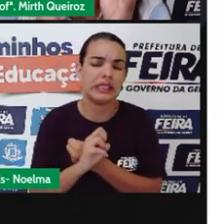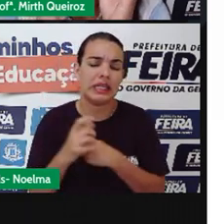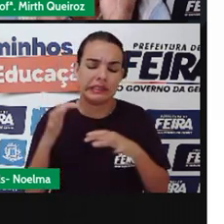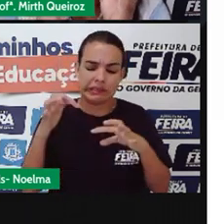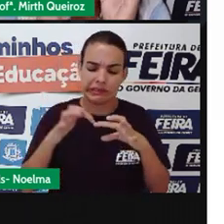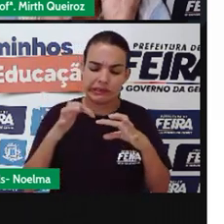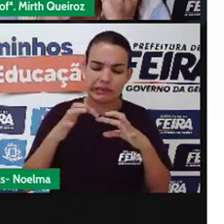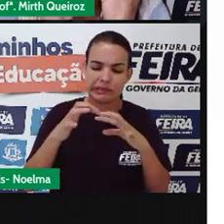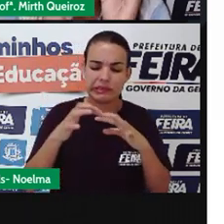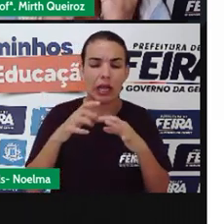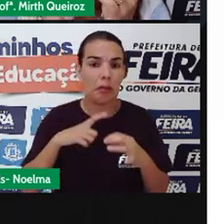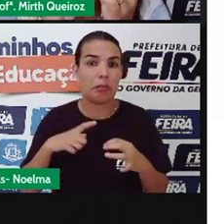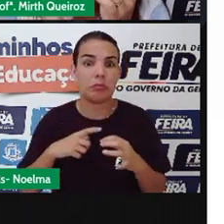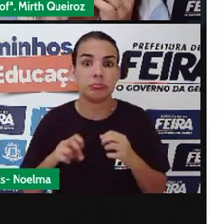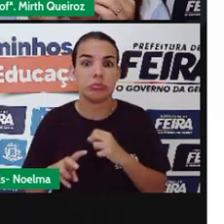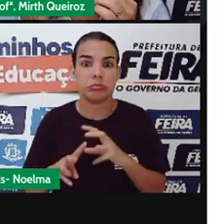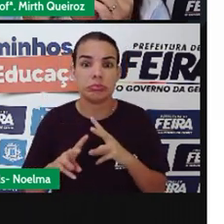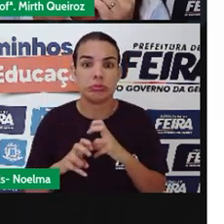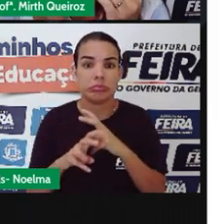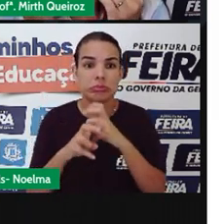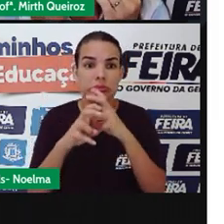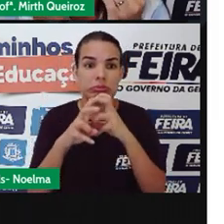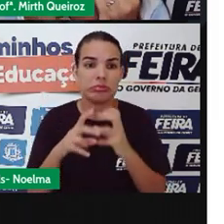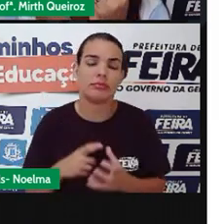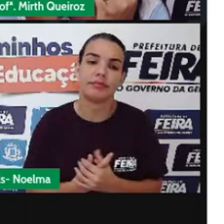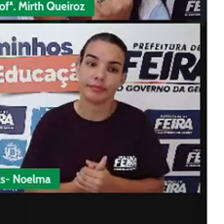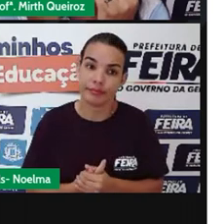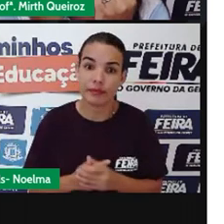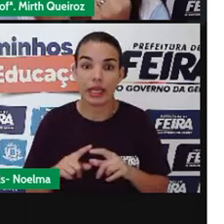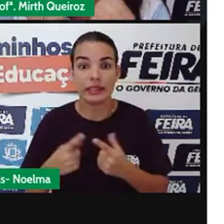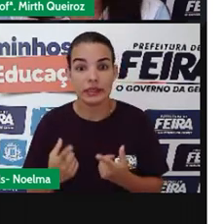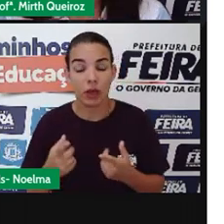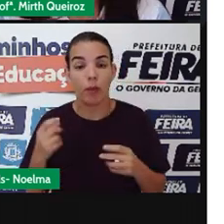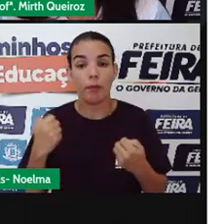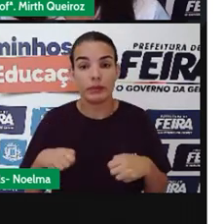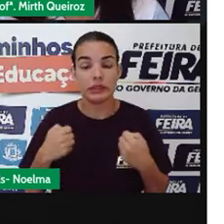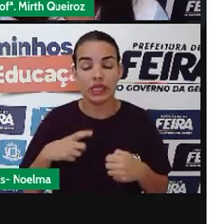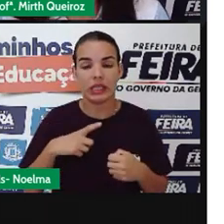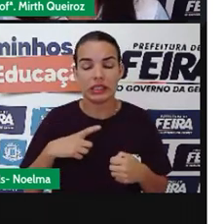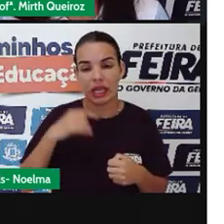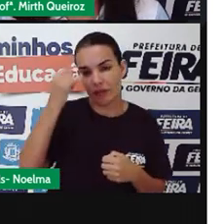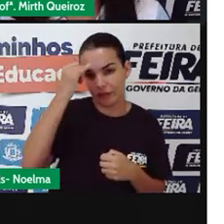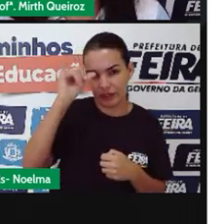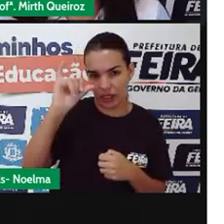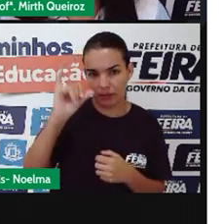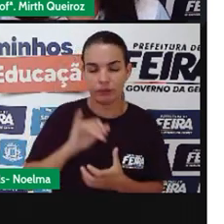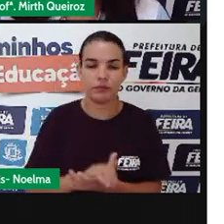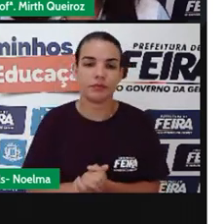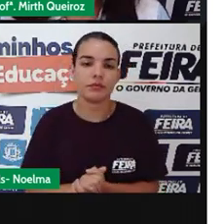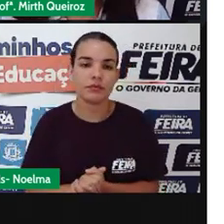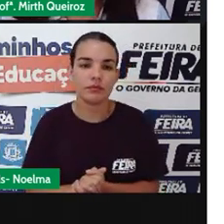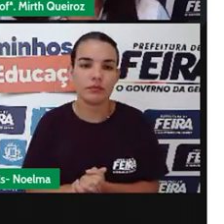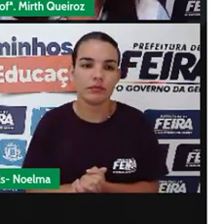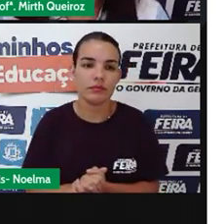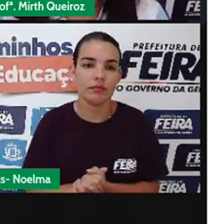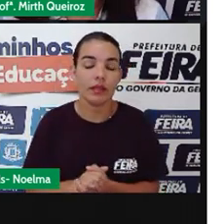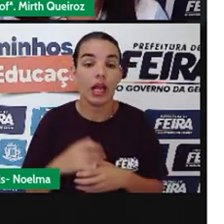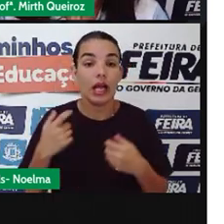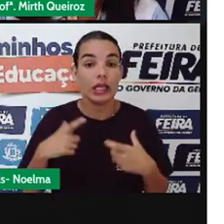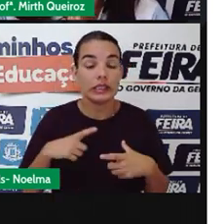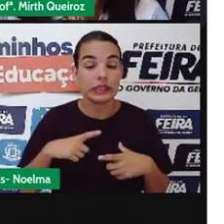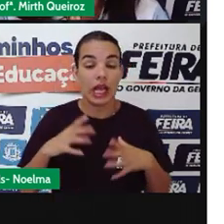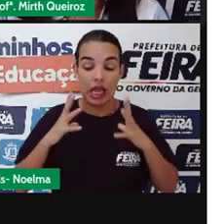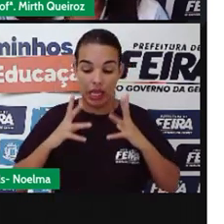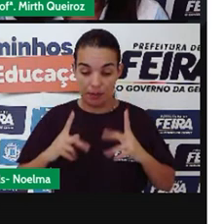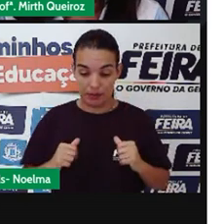pode conter bactérias ali você tá colocando diretamente na bolsa né então a questão